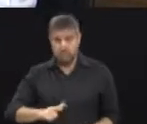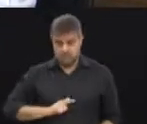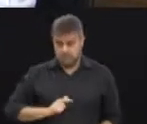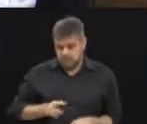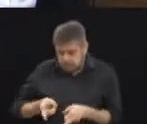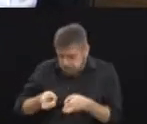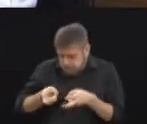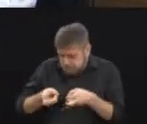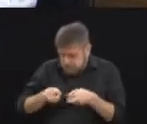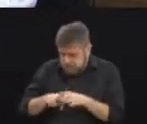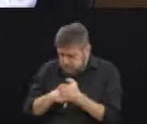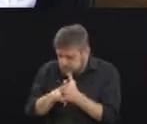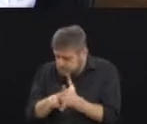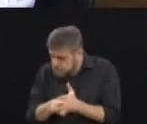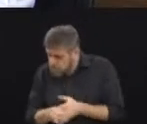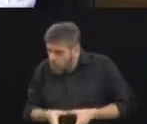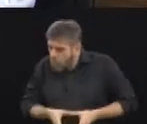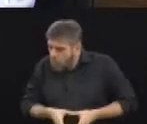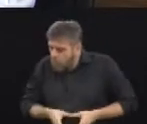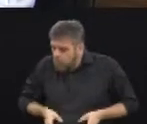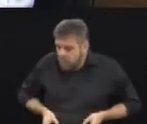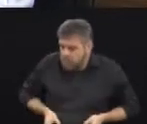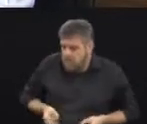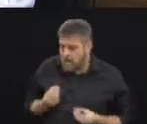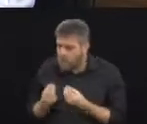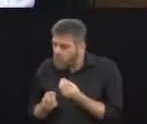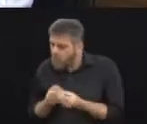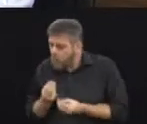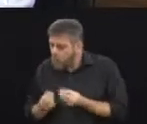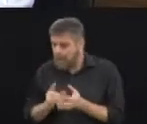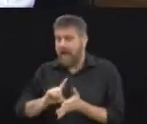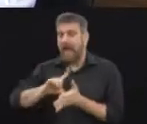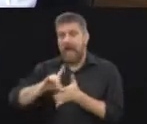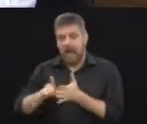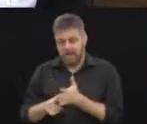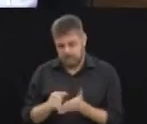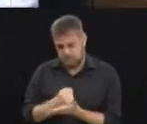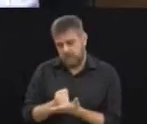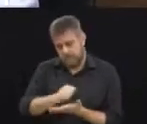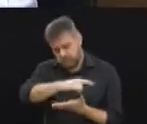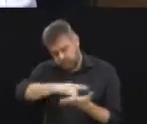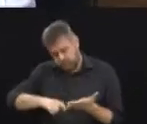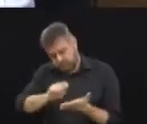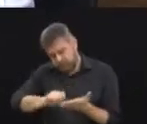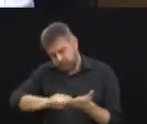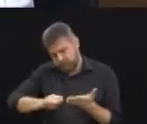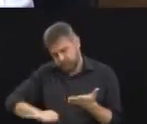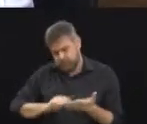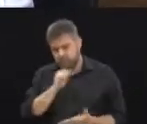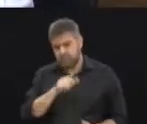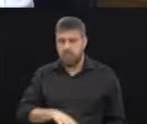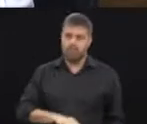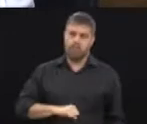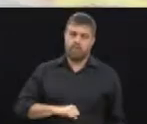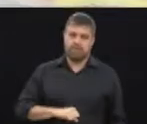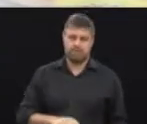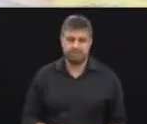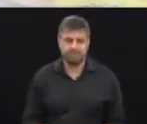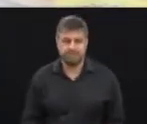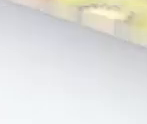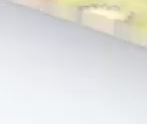o ultrassom transvaginal, para a gente ver a parte do útero, ovário, todas essas coisas, para poder receitar uma medicação para a